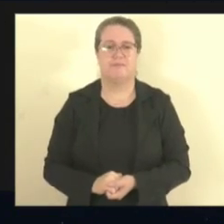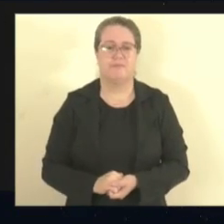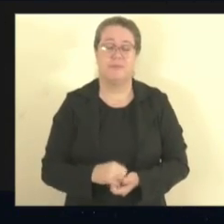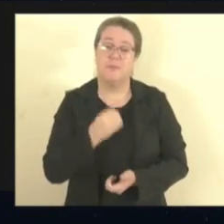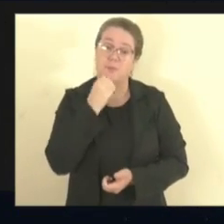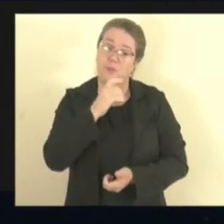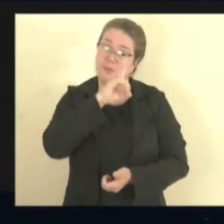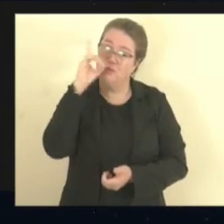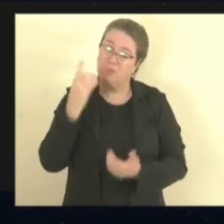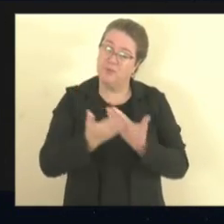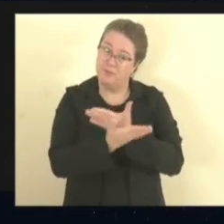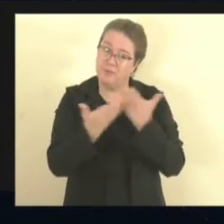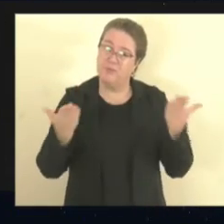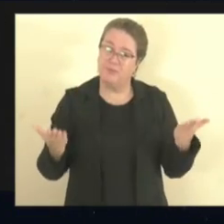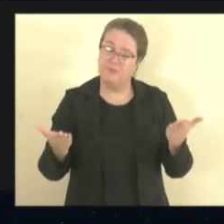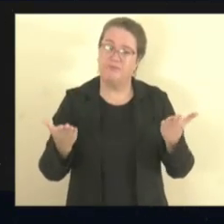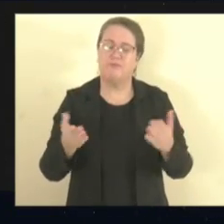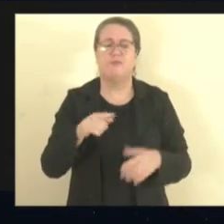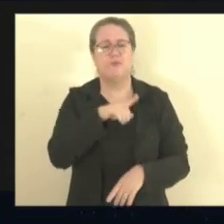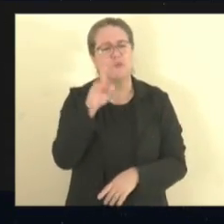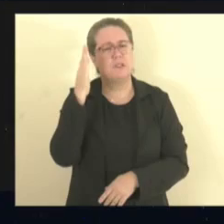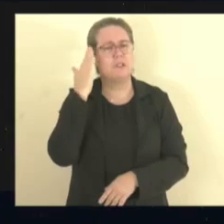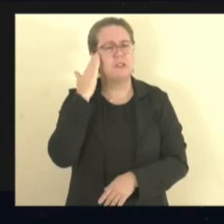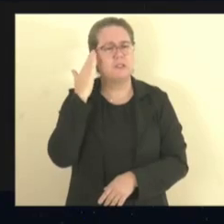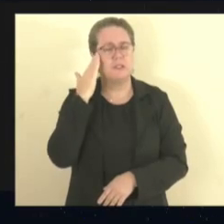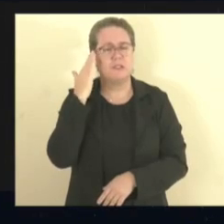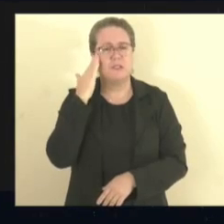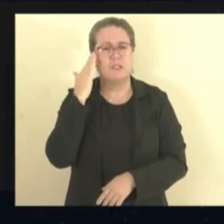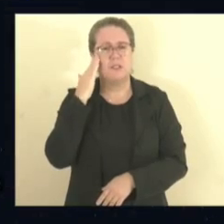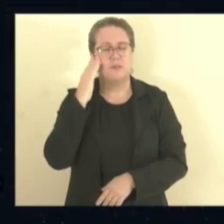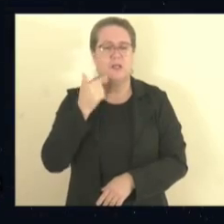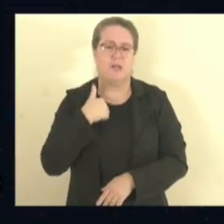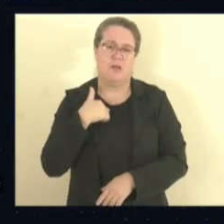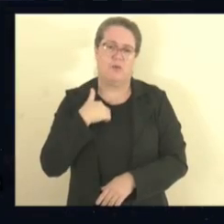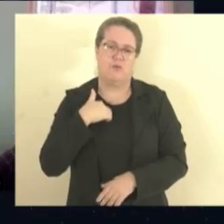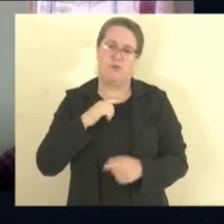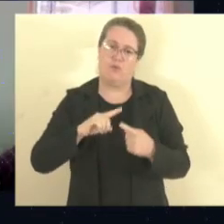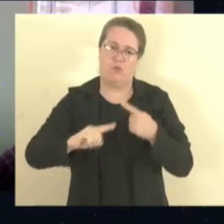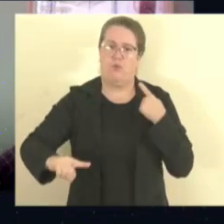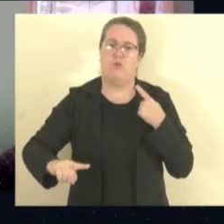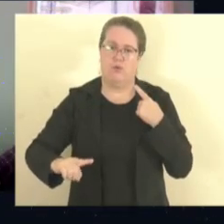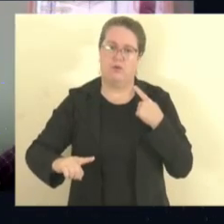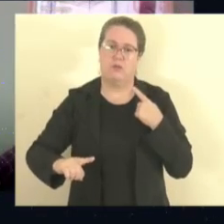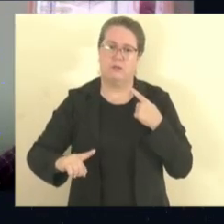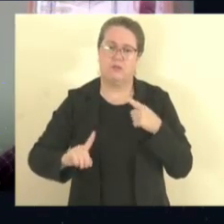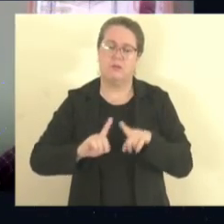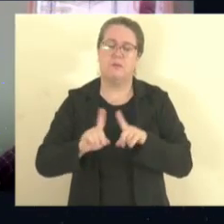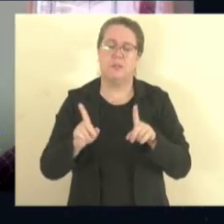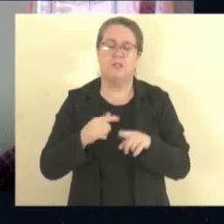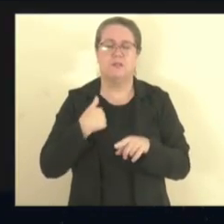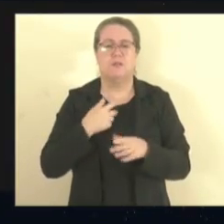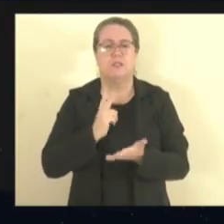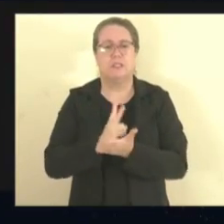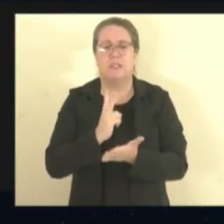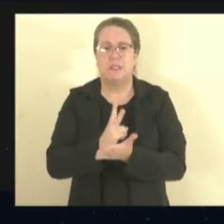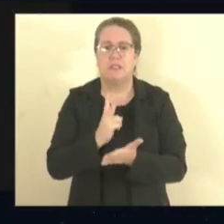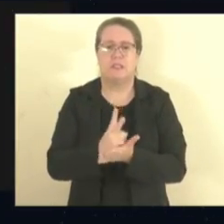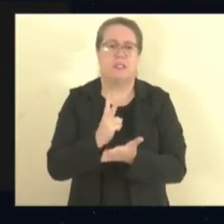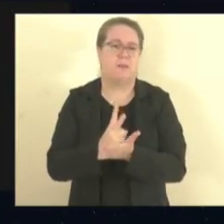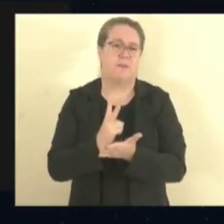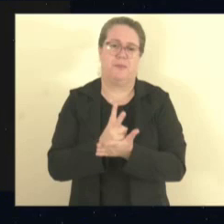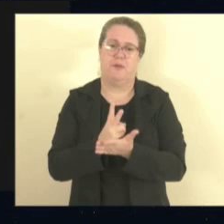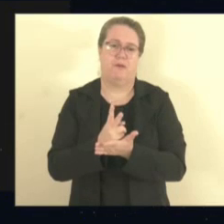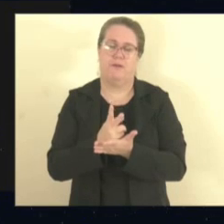Bom dia a todos. Vocês sabem que, apesar de ser da oposição, eu sempre fiz questão de primar